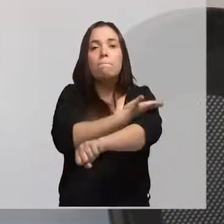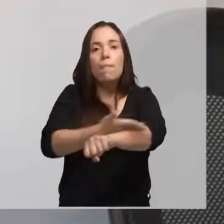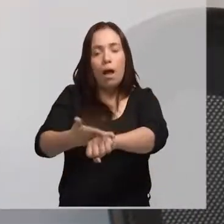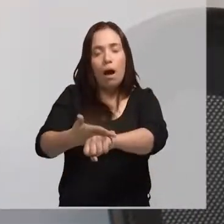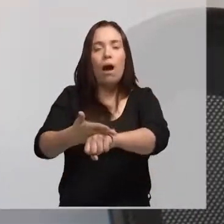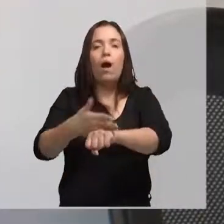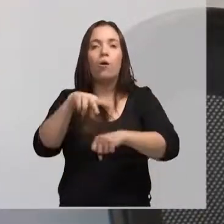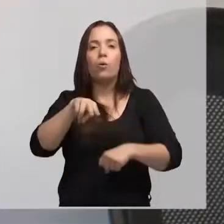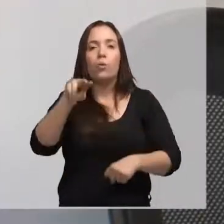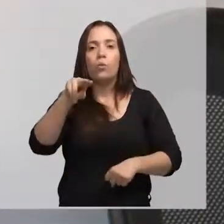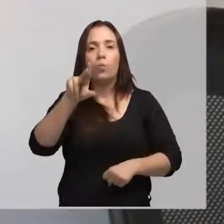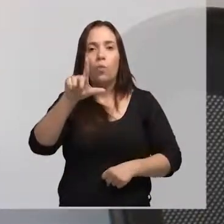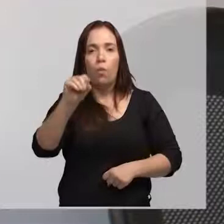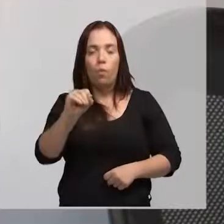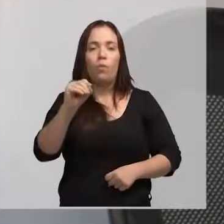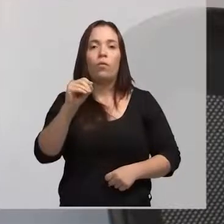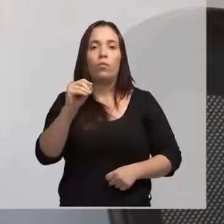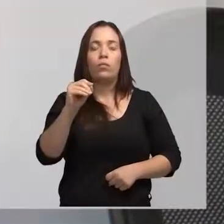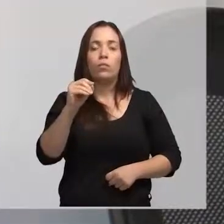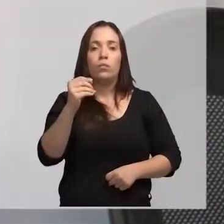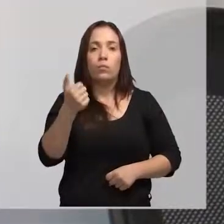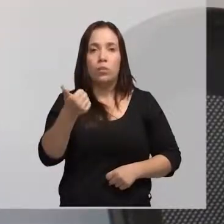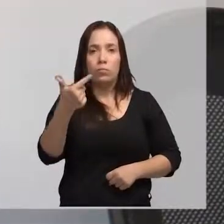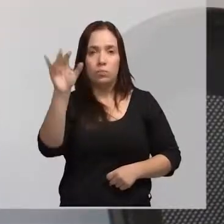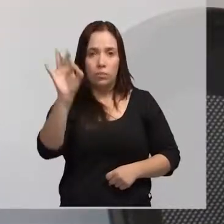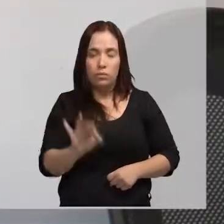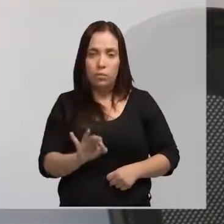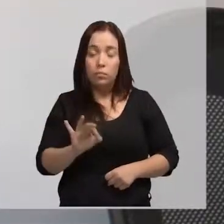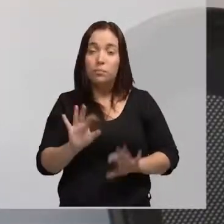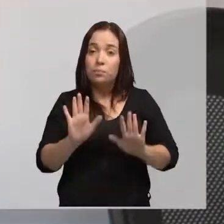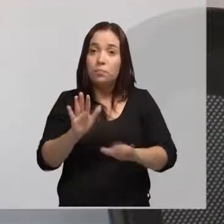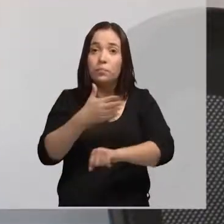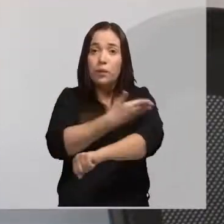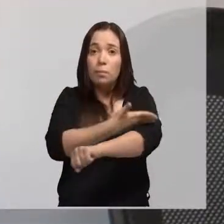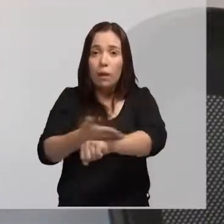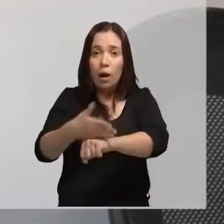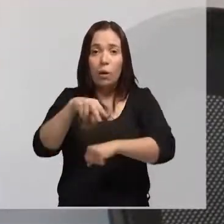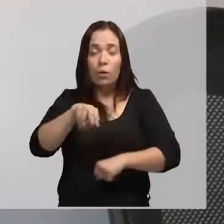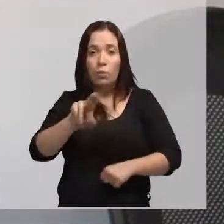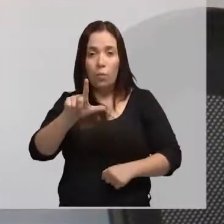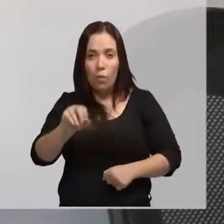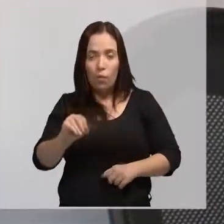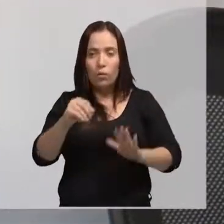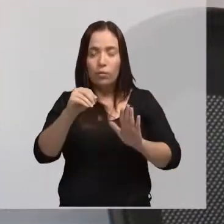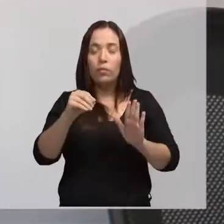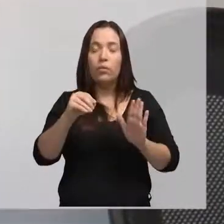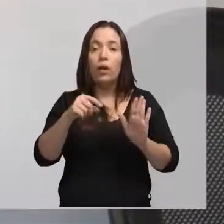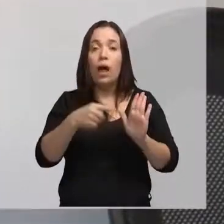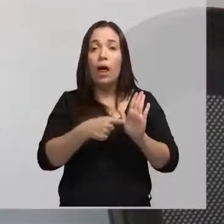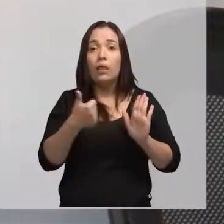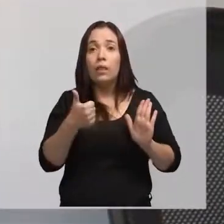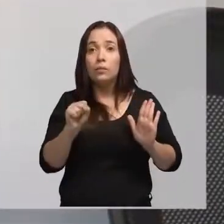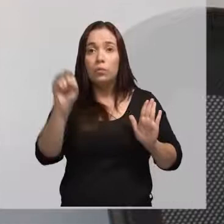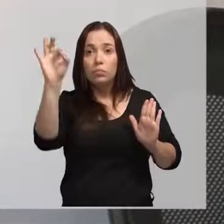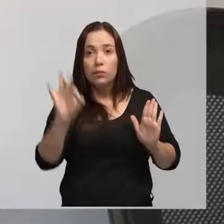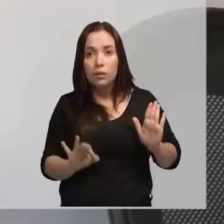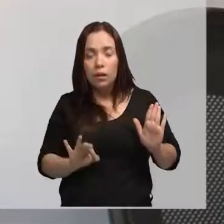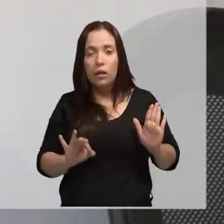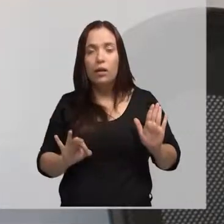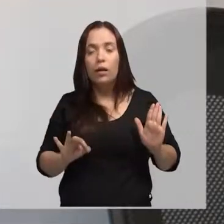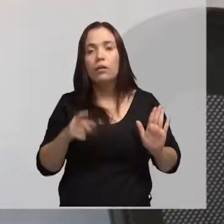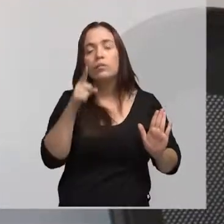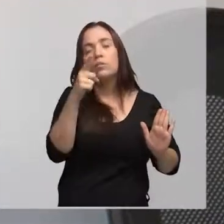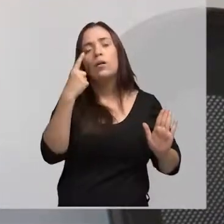sabe, não respondeu, 4%. Só um detalhe, brancos e nulos, não sabe, não respondeu, são 18%. Você junta